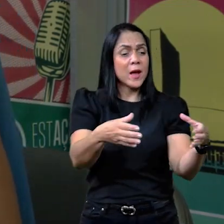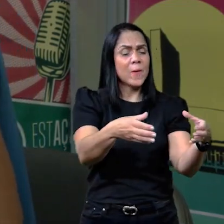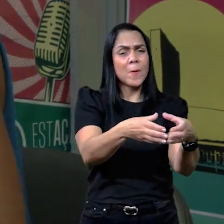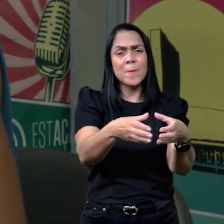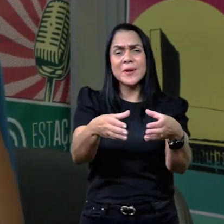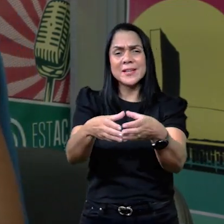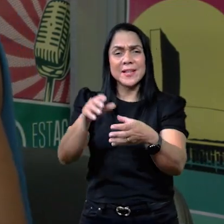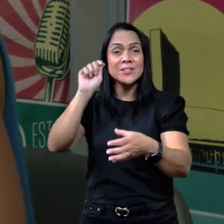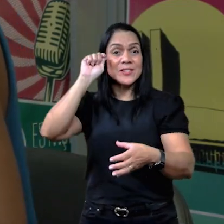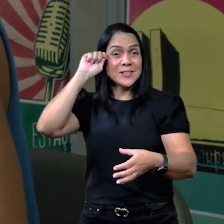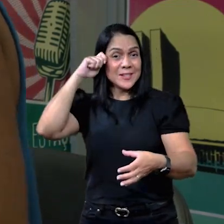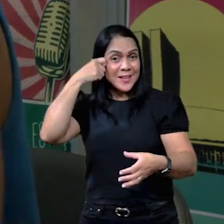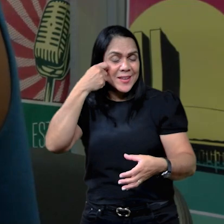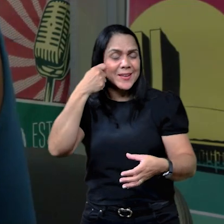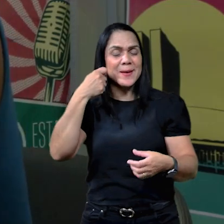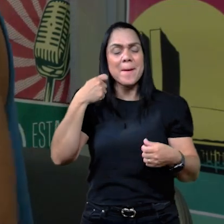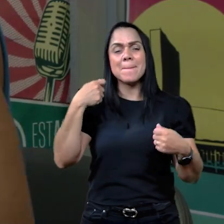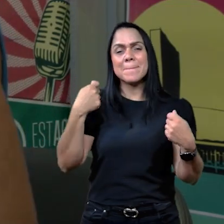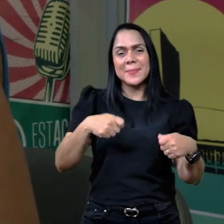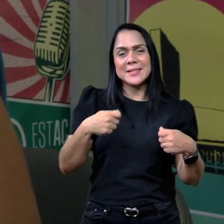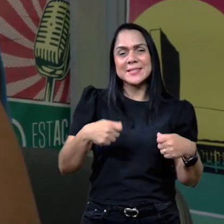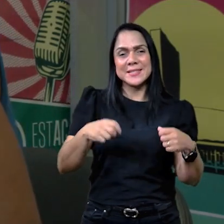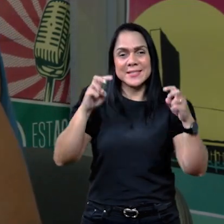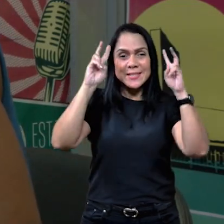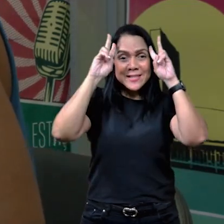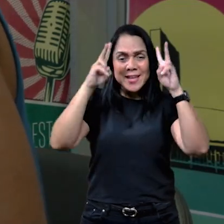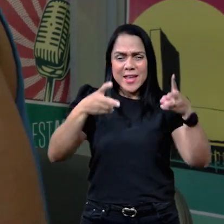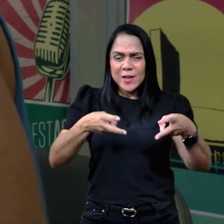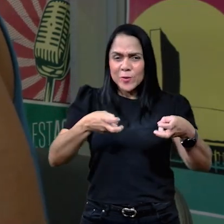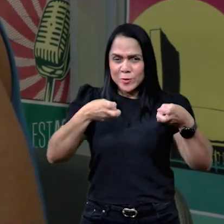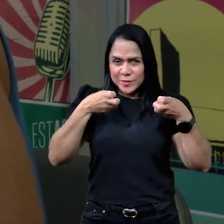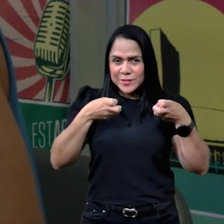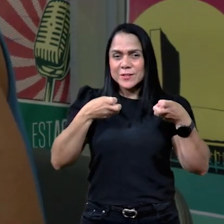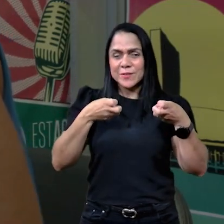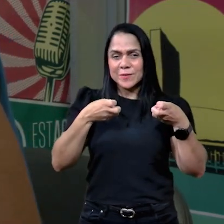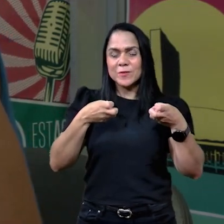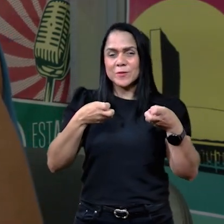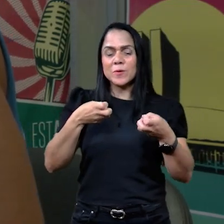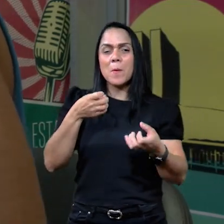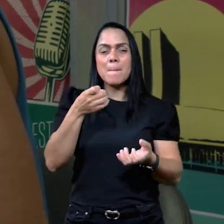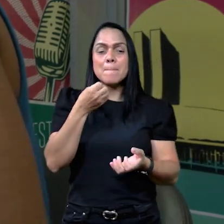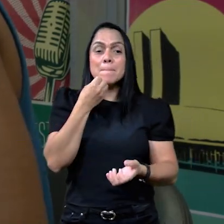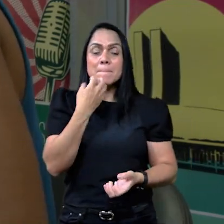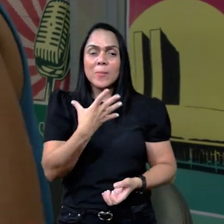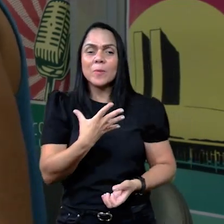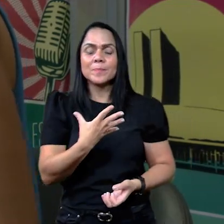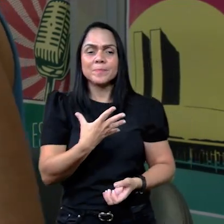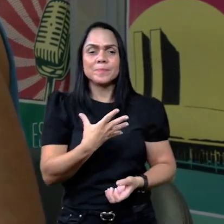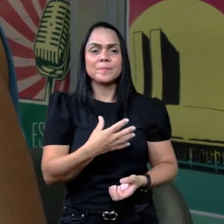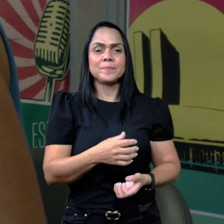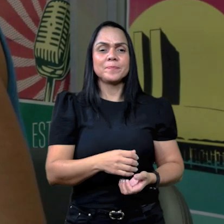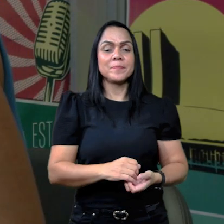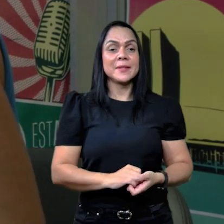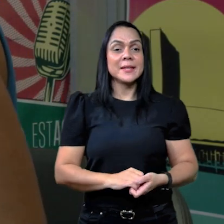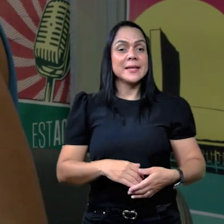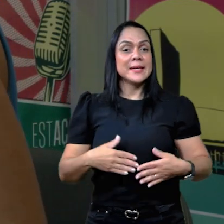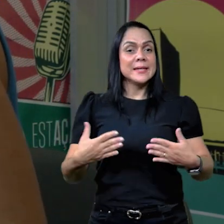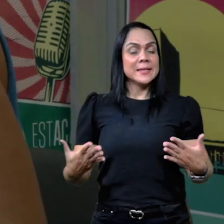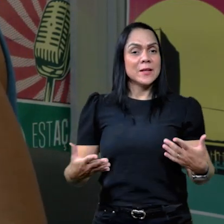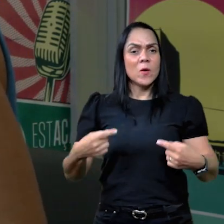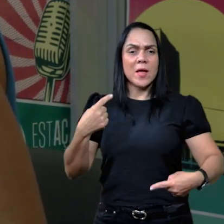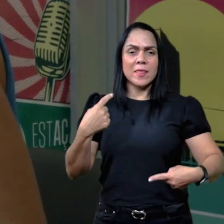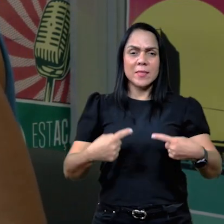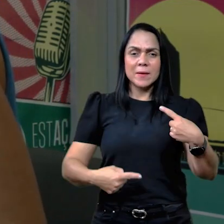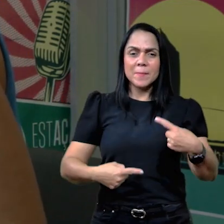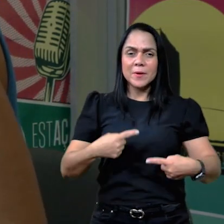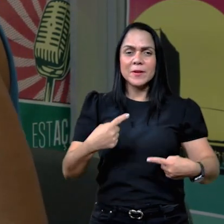qualquer comunidade negra, precisa ser vista e reconhecida a partir do seu viés positivo. E aí, essa política,